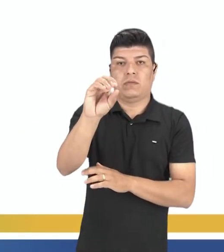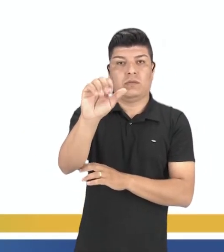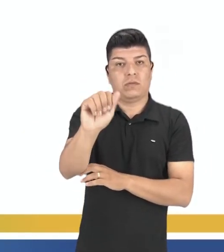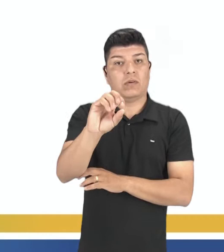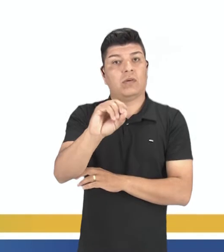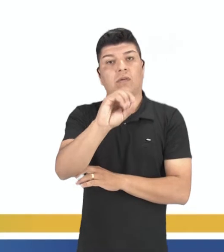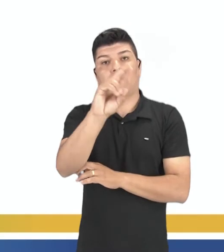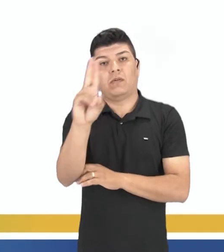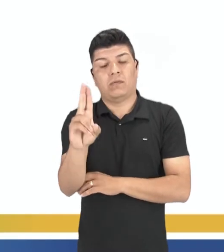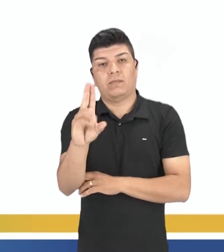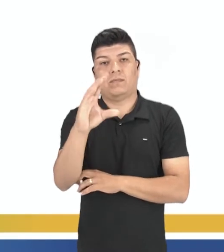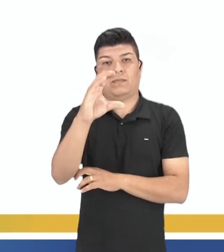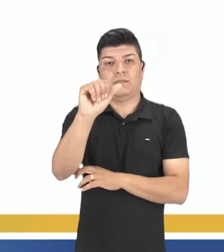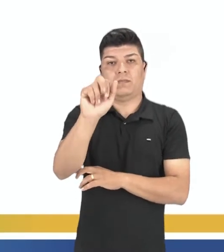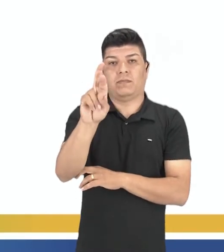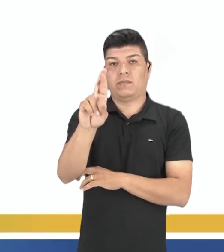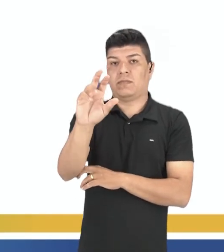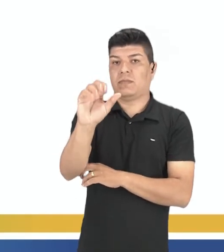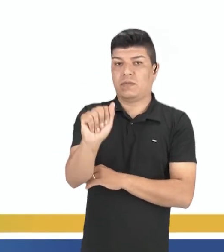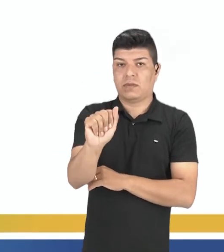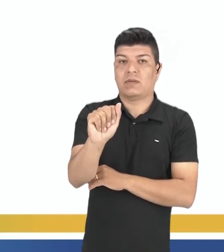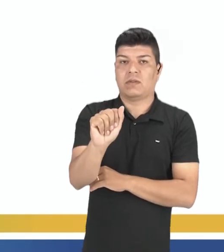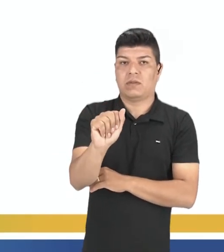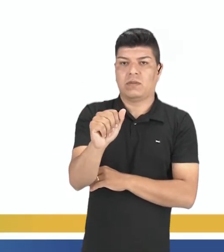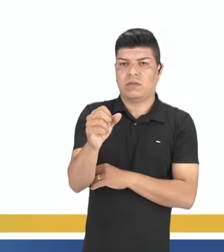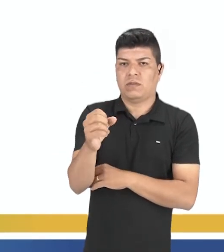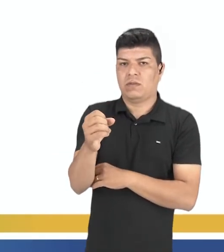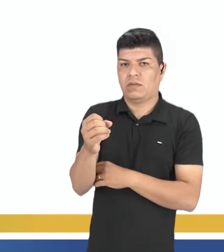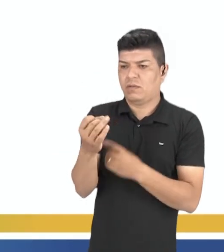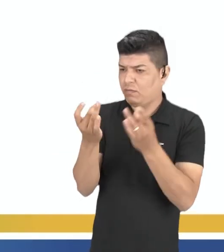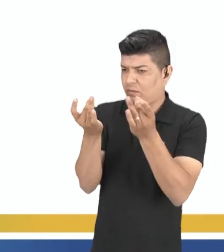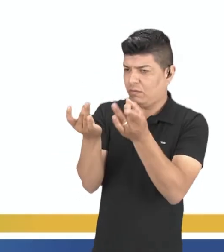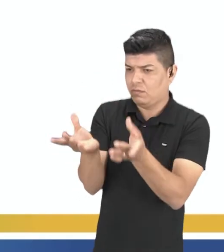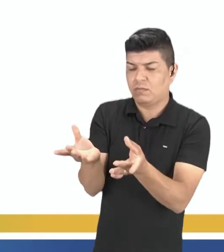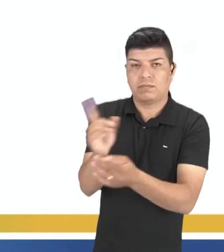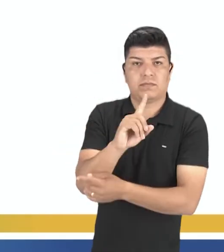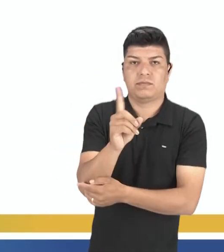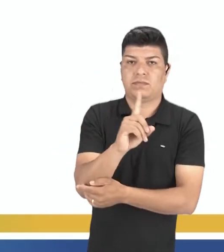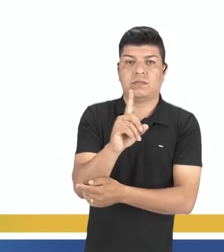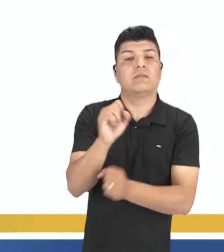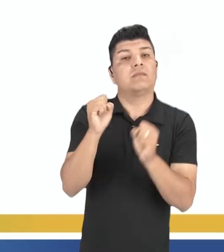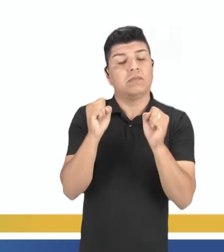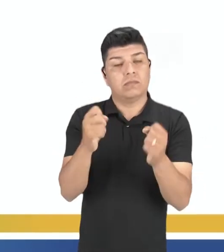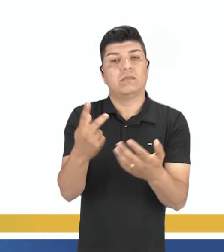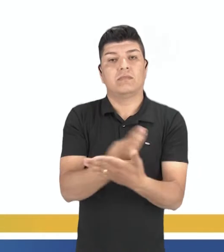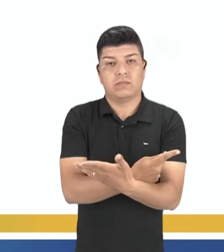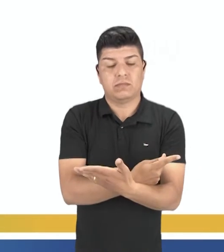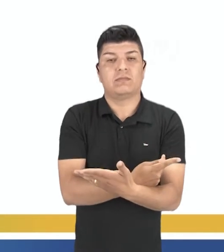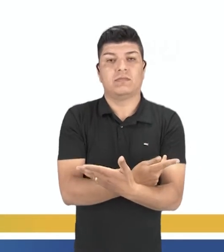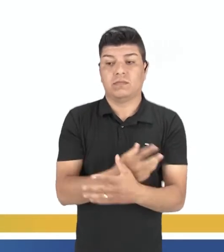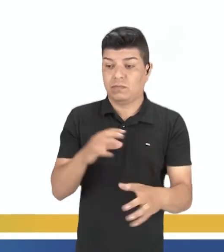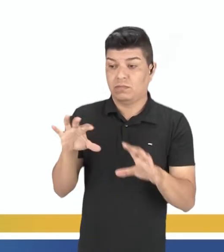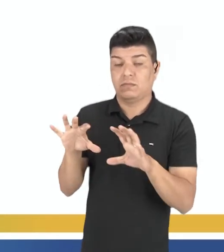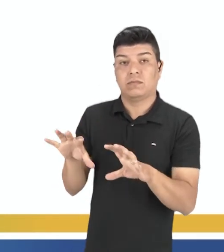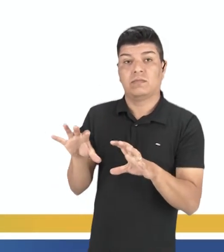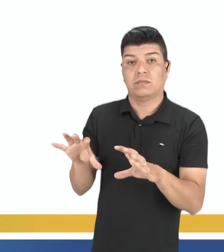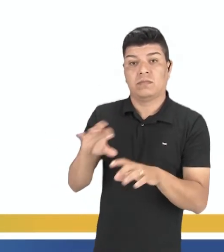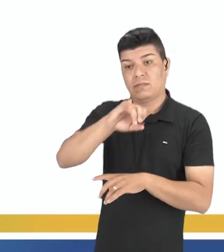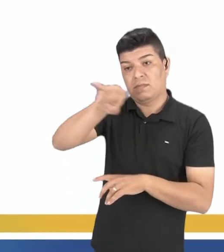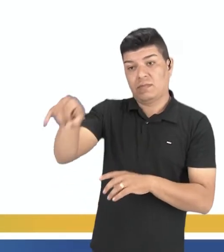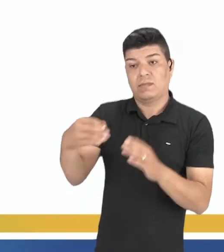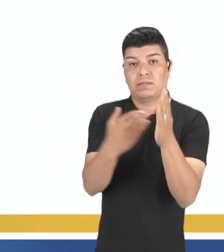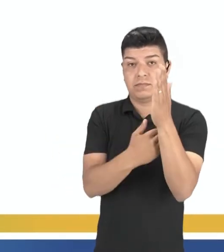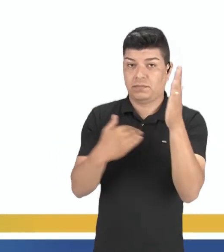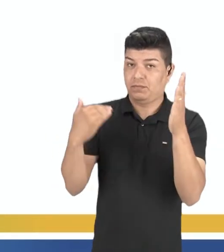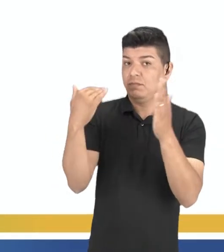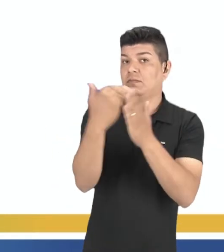estou excluindo um evento, né? Eles são dependentes, eles podem acontecer. Nesse caso, as chances